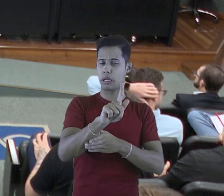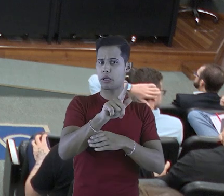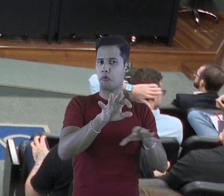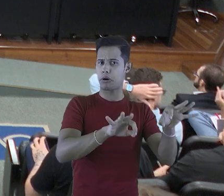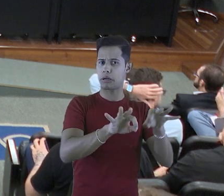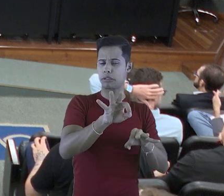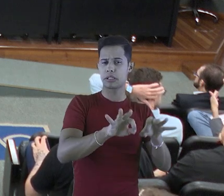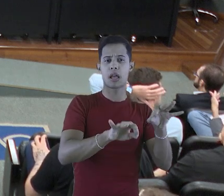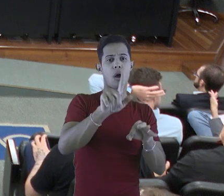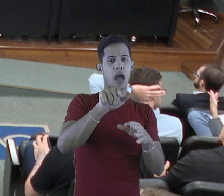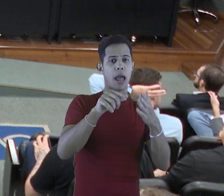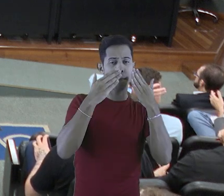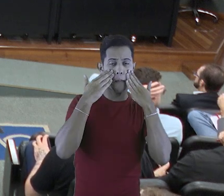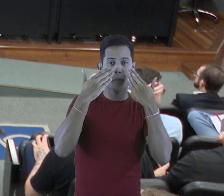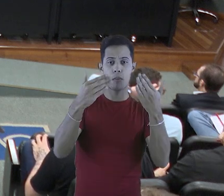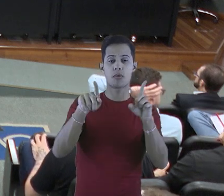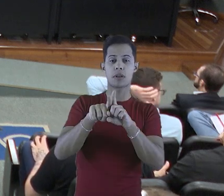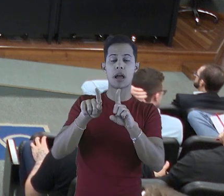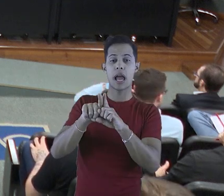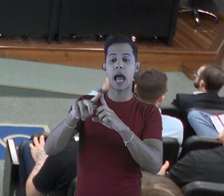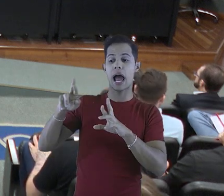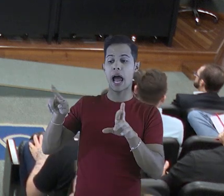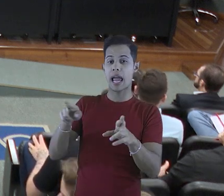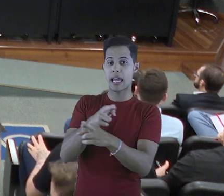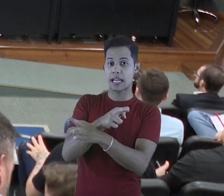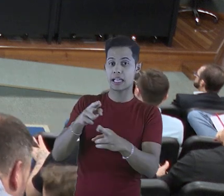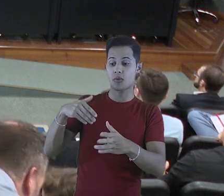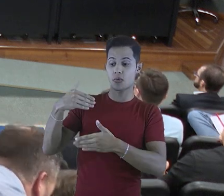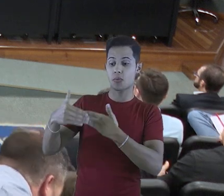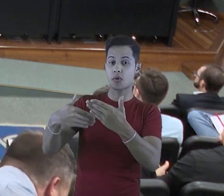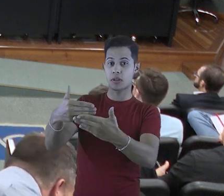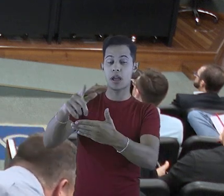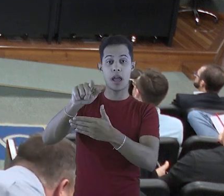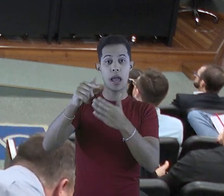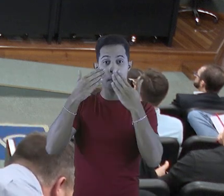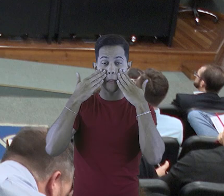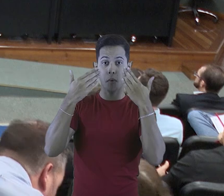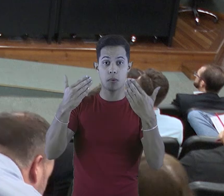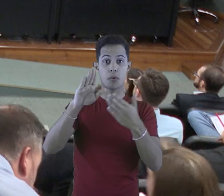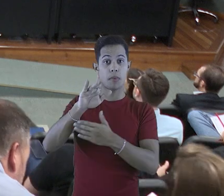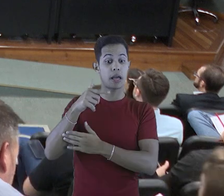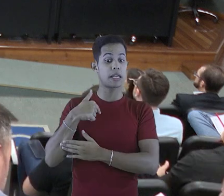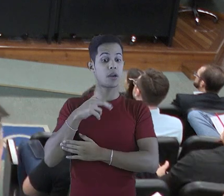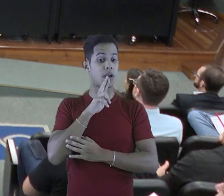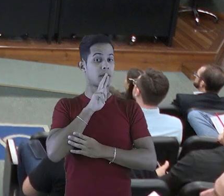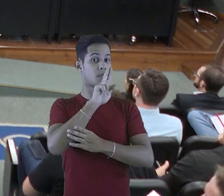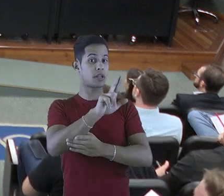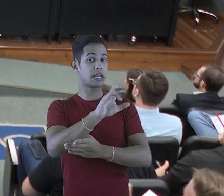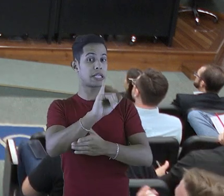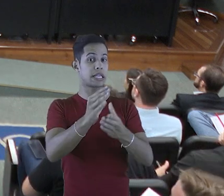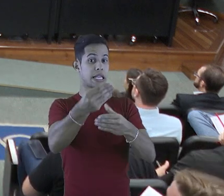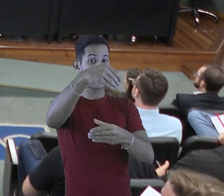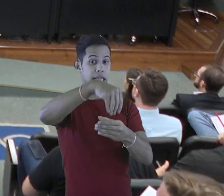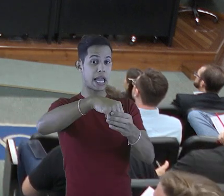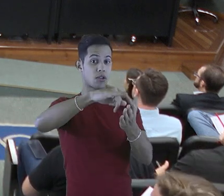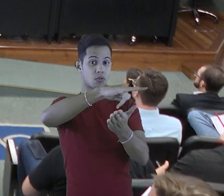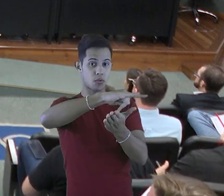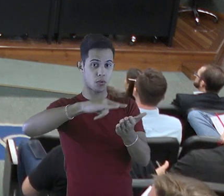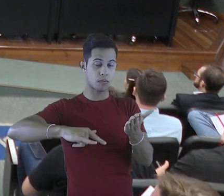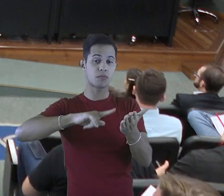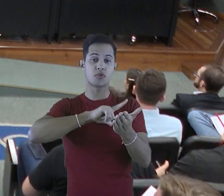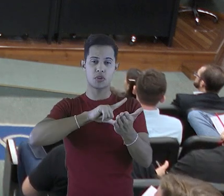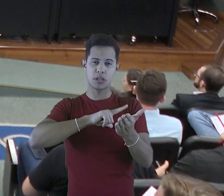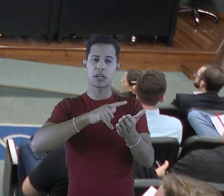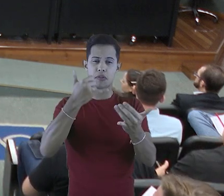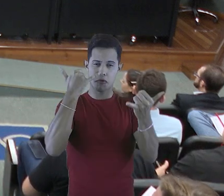convenial com a Assembleia, a relação do processo legislativo é público. O que eu estava falando, Diego, ali é se dentro desses documentos encaminhados tiverem questões de dados